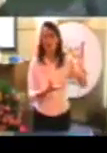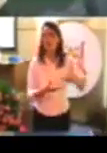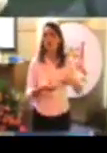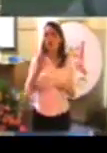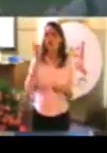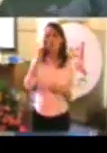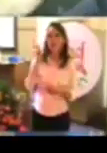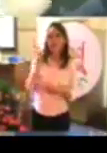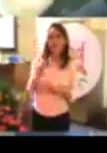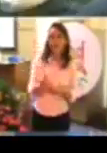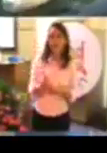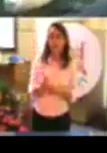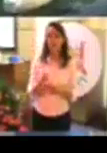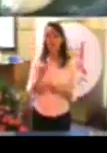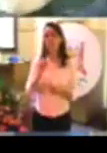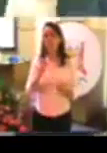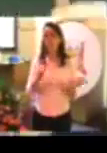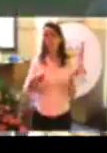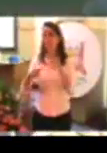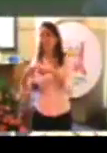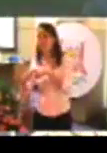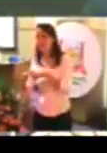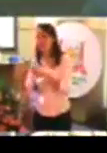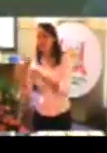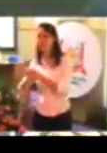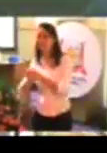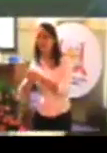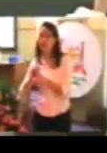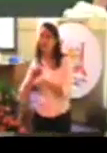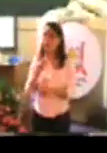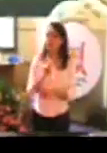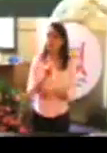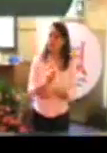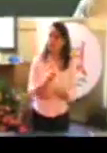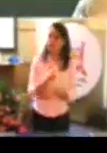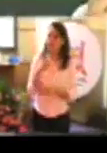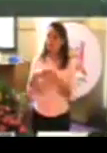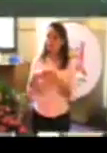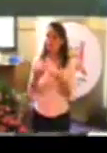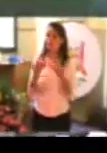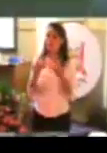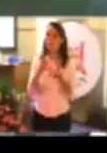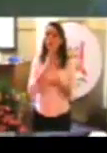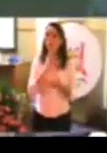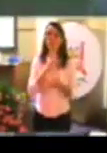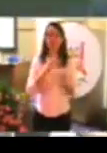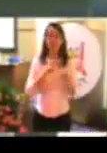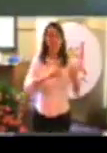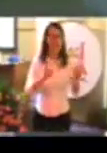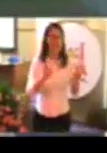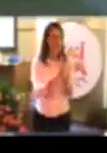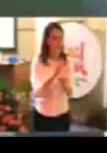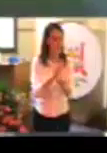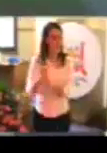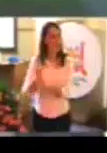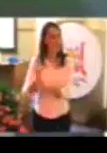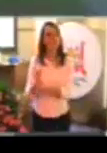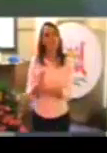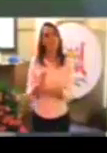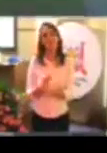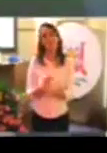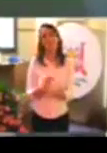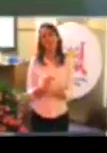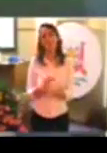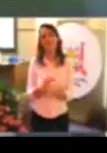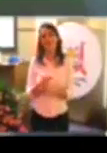saber se voltaria um dia ou não para suas terras, porque iriam para um mundo desconhecido. E ficavam lá,